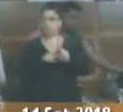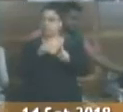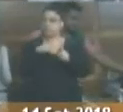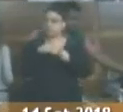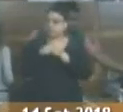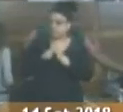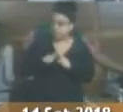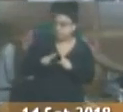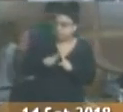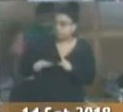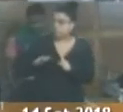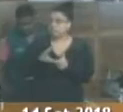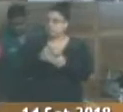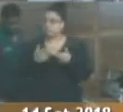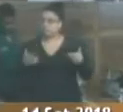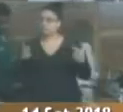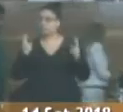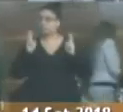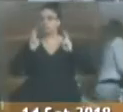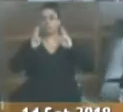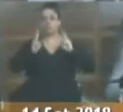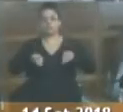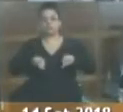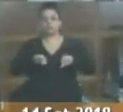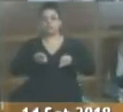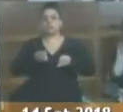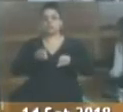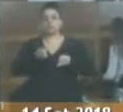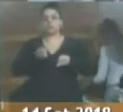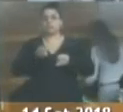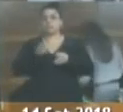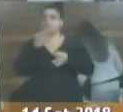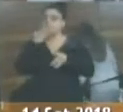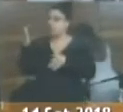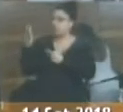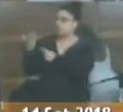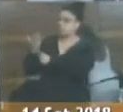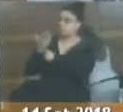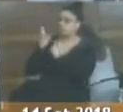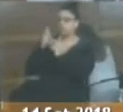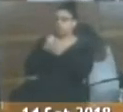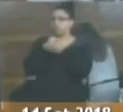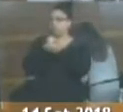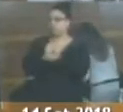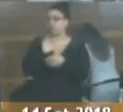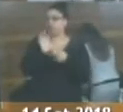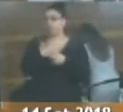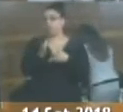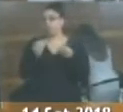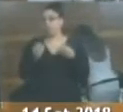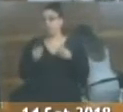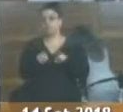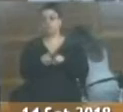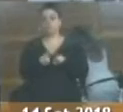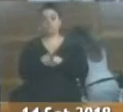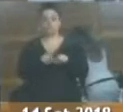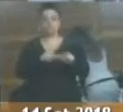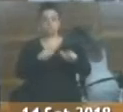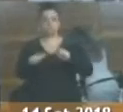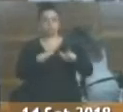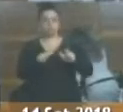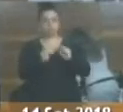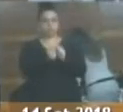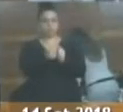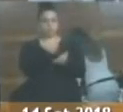e os técnicos da Fiocruz nos dão um suporte maravilhoso, né? Trabalhamos também com o Centro de Pesquisa da